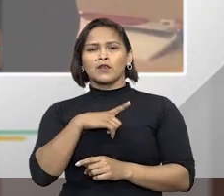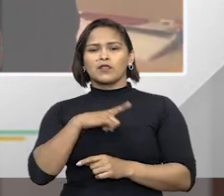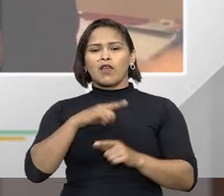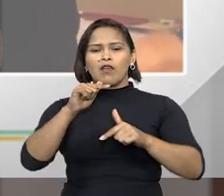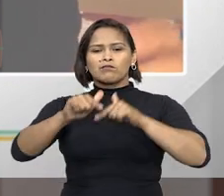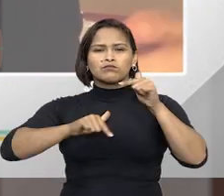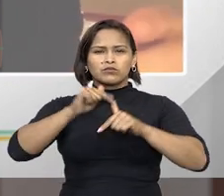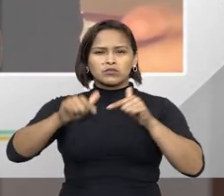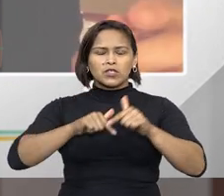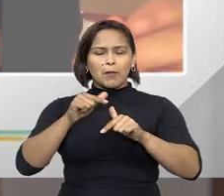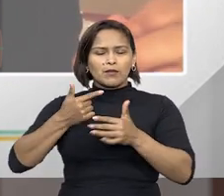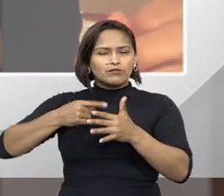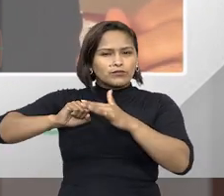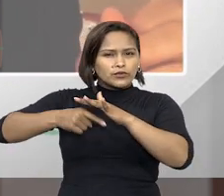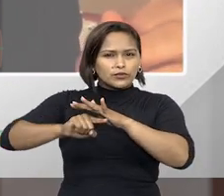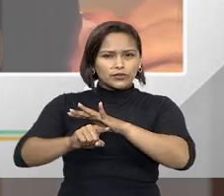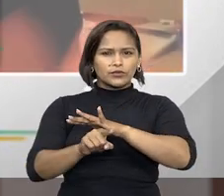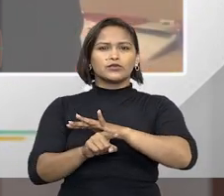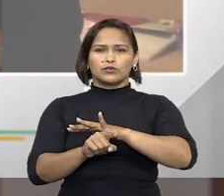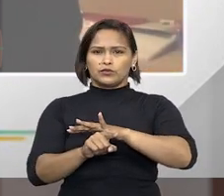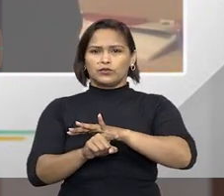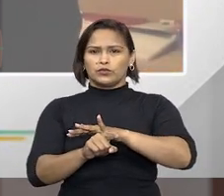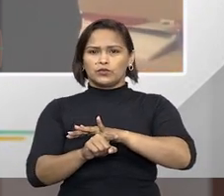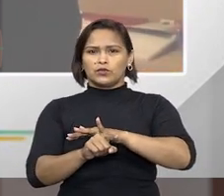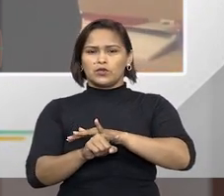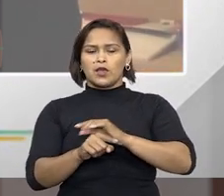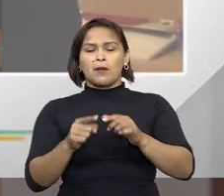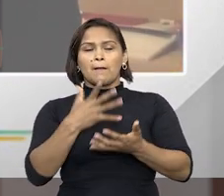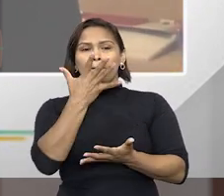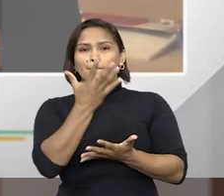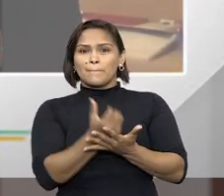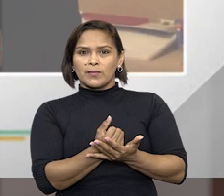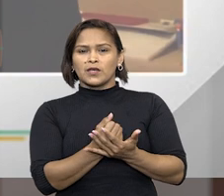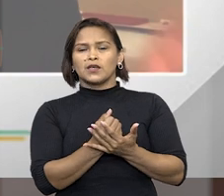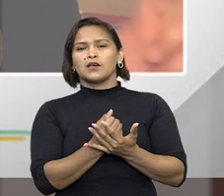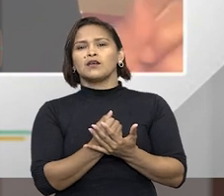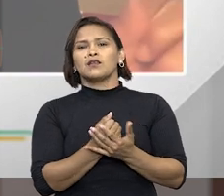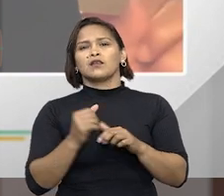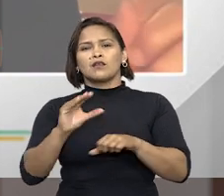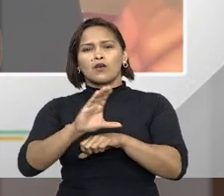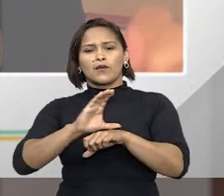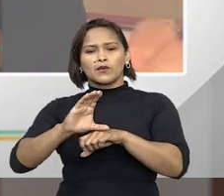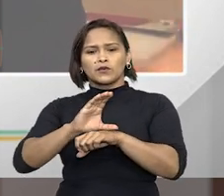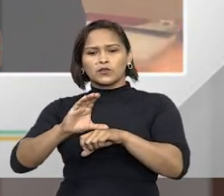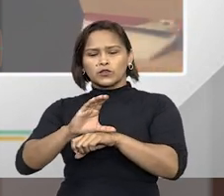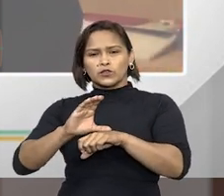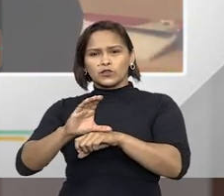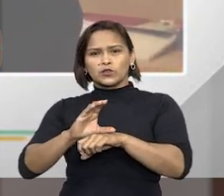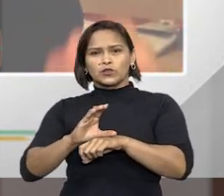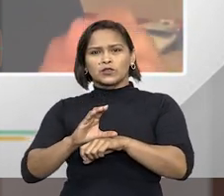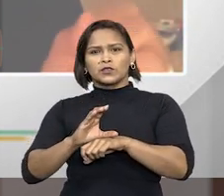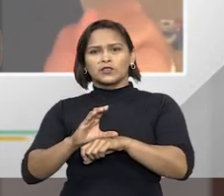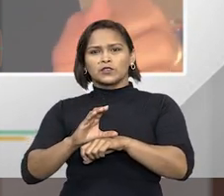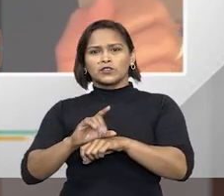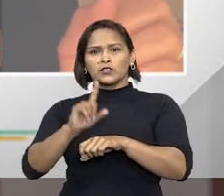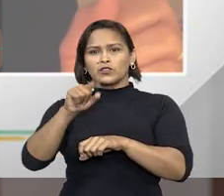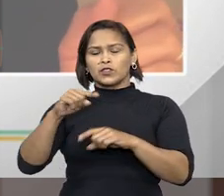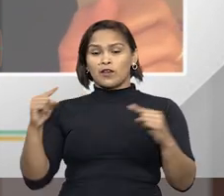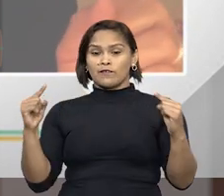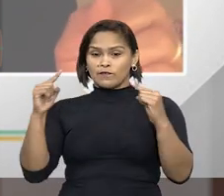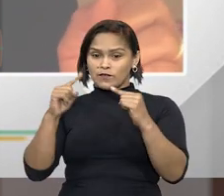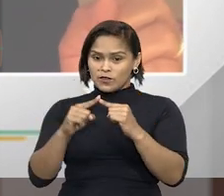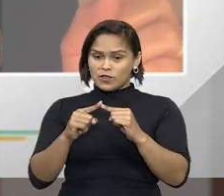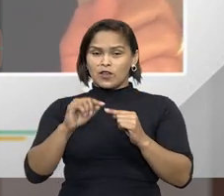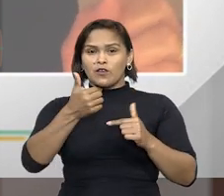intenso para a adoção na Constituição do Instituto da Súmula Vinculante. Isso foi outra coisa também que